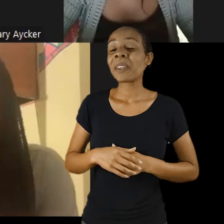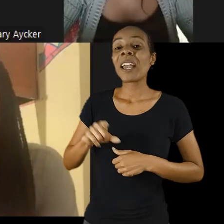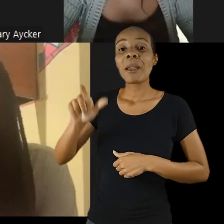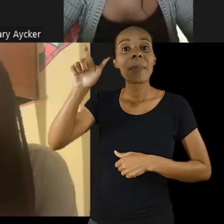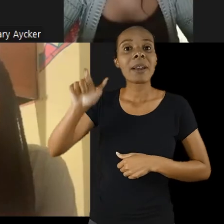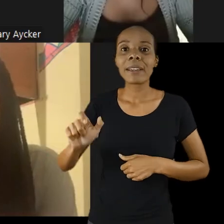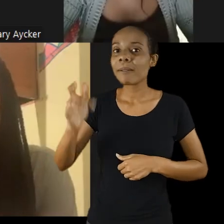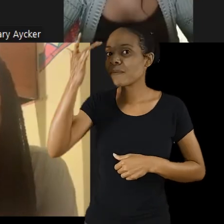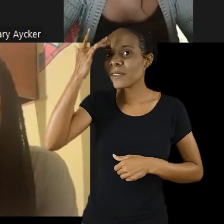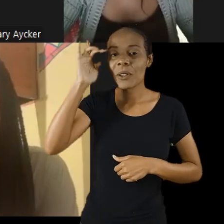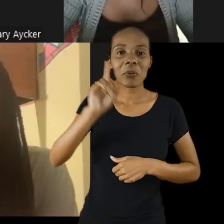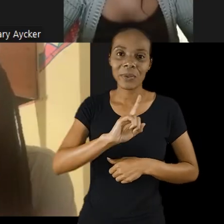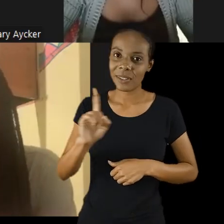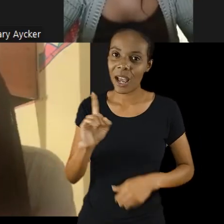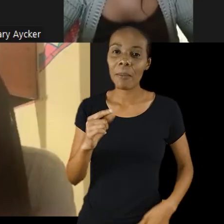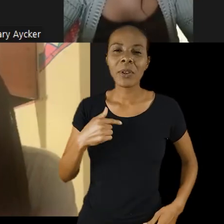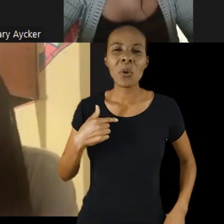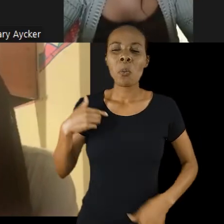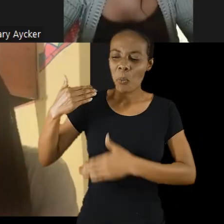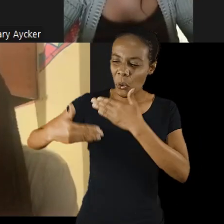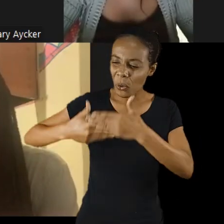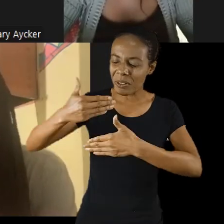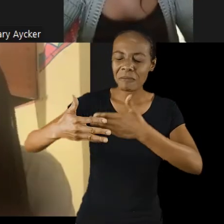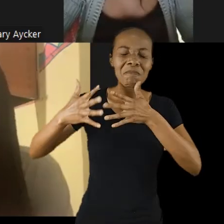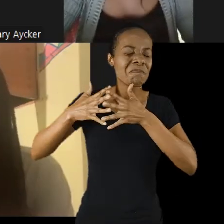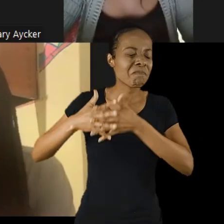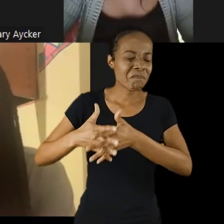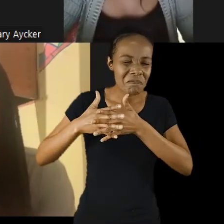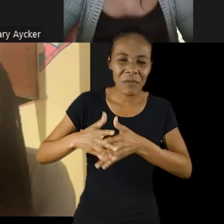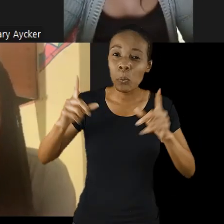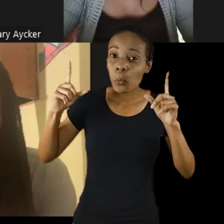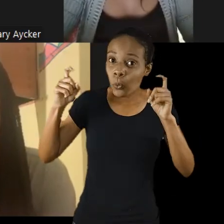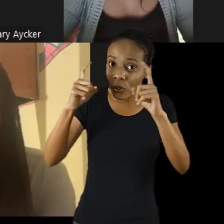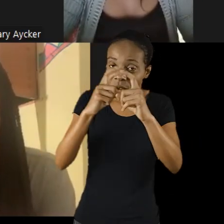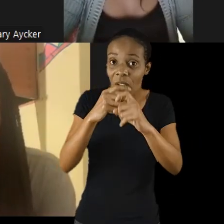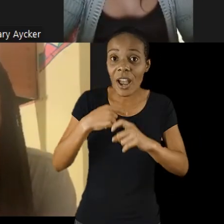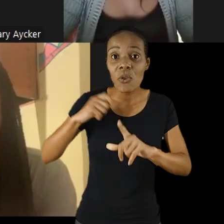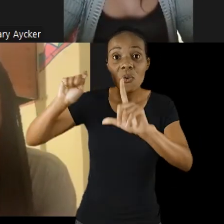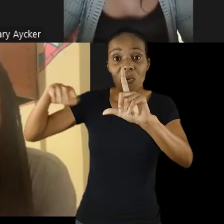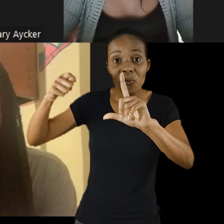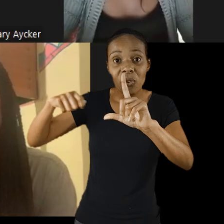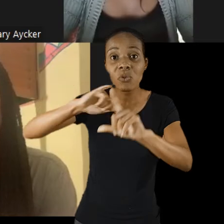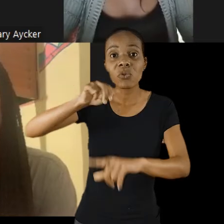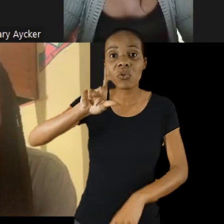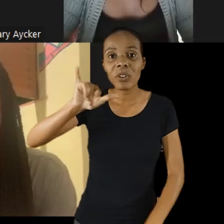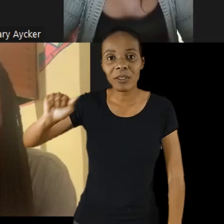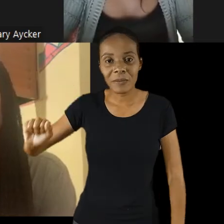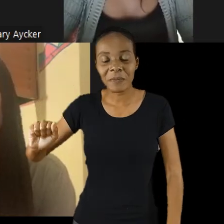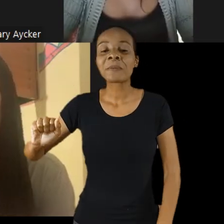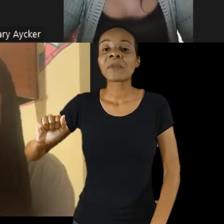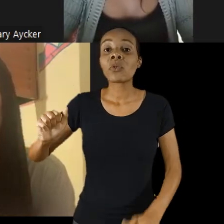processo bem cabuloso, bem difícil. E aí eu me recebo um vídeo lindo, maravilhoso, de Julian, junto com